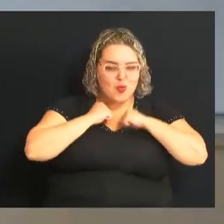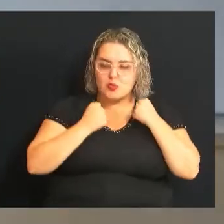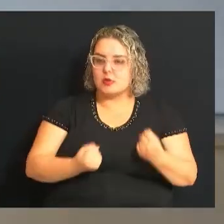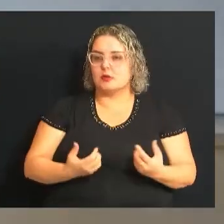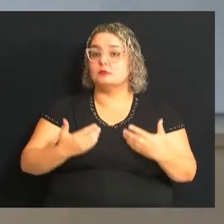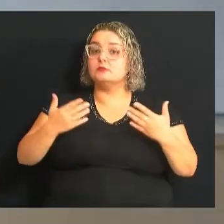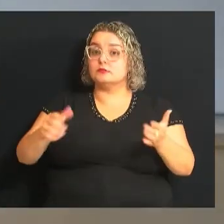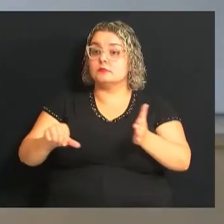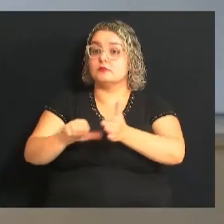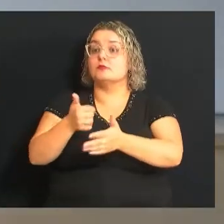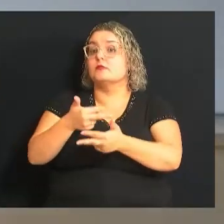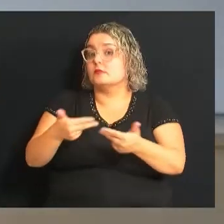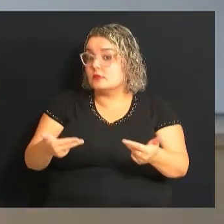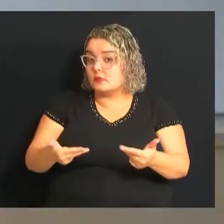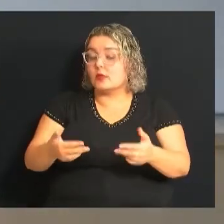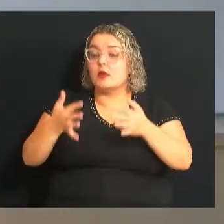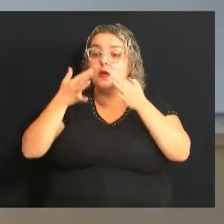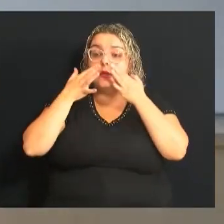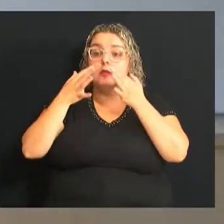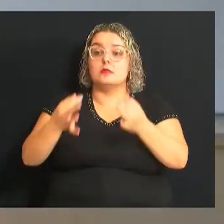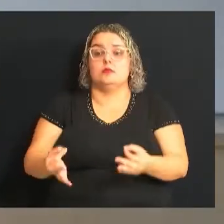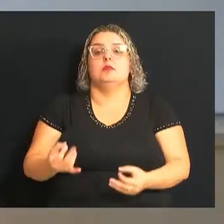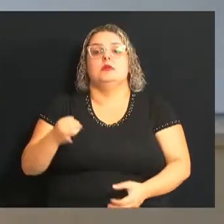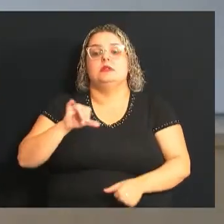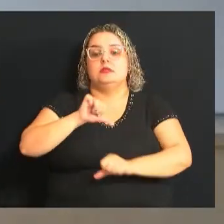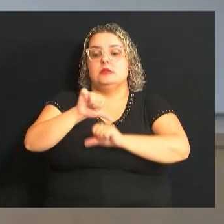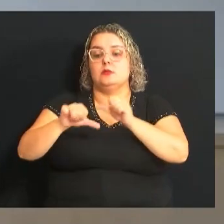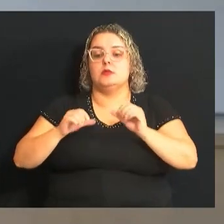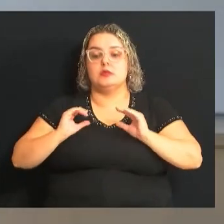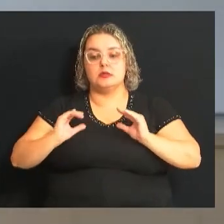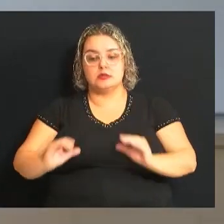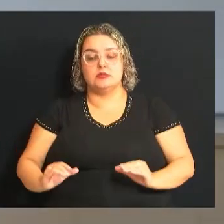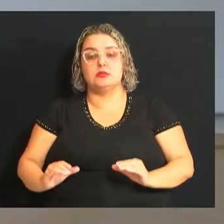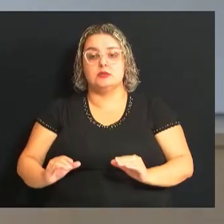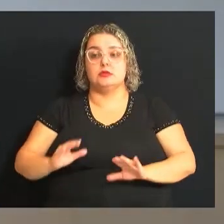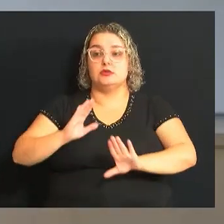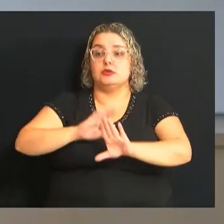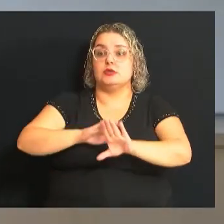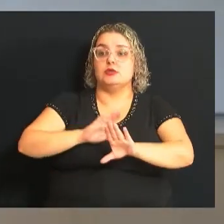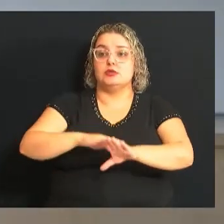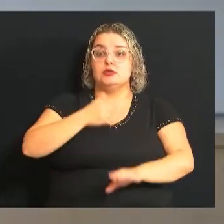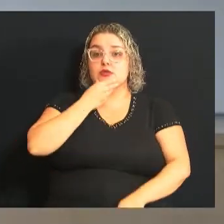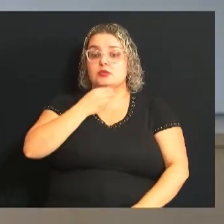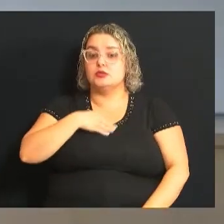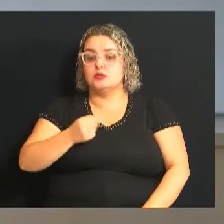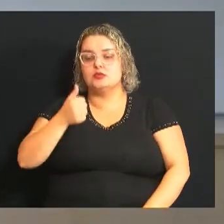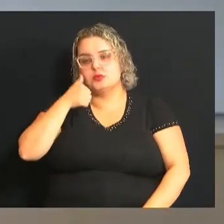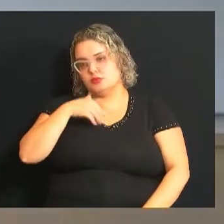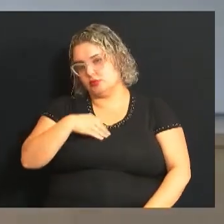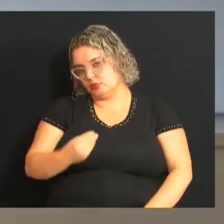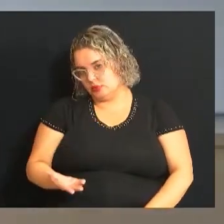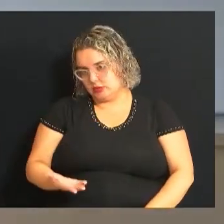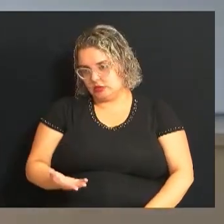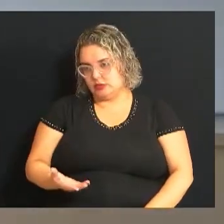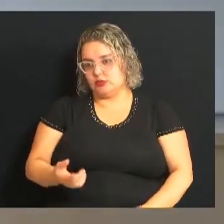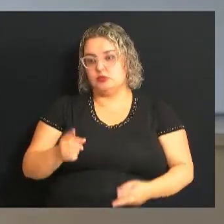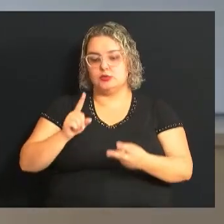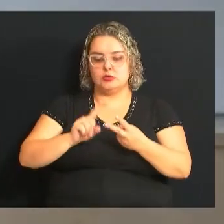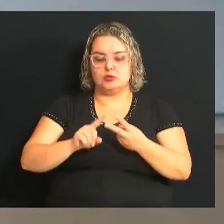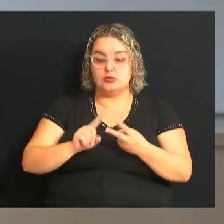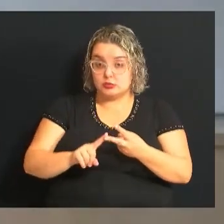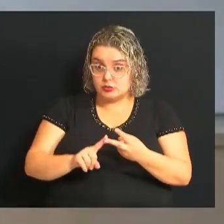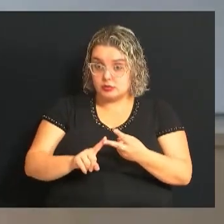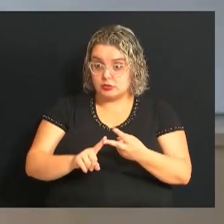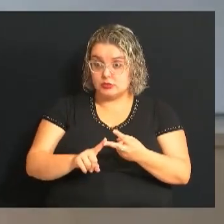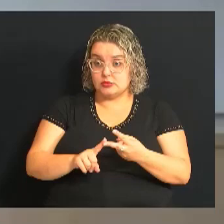o primeiro passo é observar se há uma mudança de comportamento, de atitude do filho. O segundo passo é,